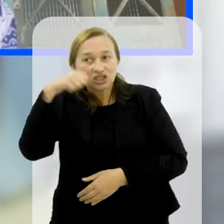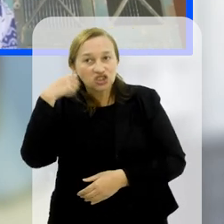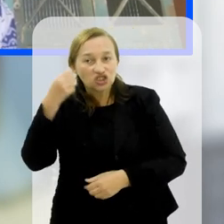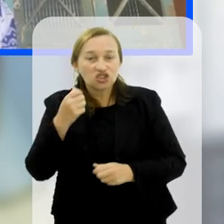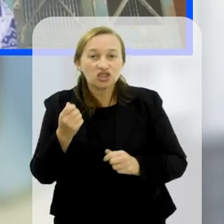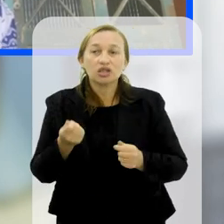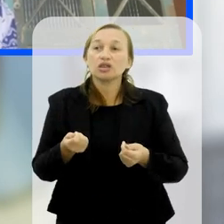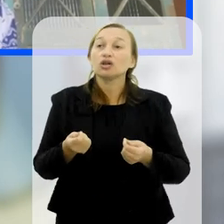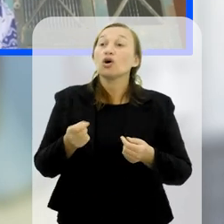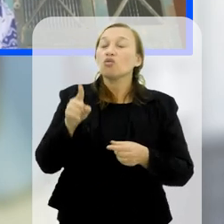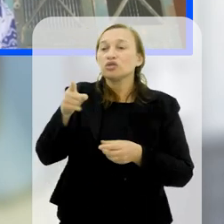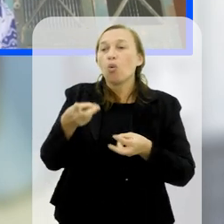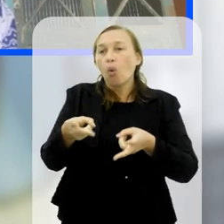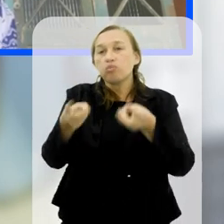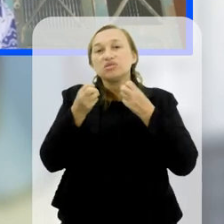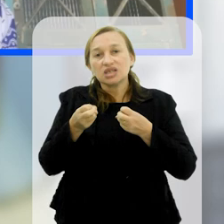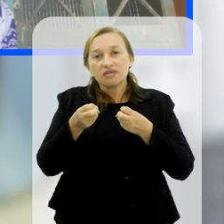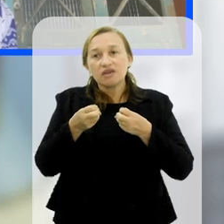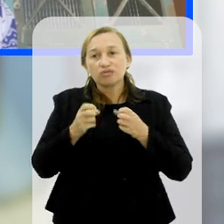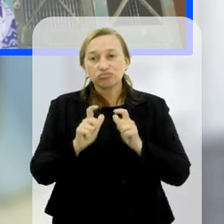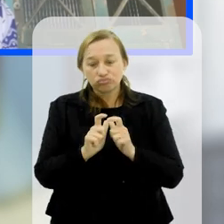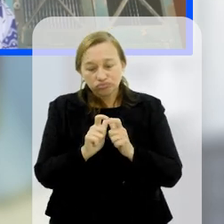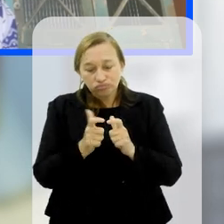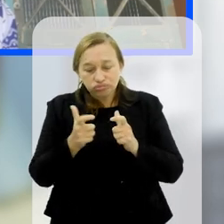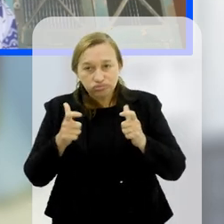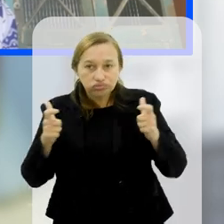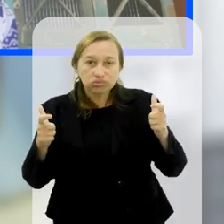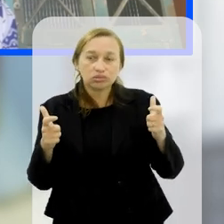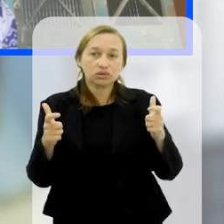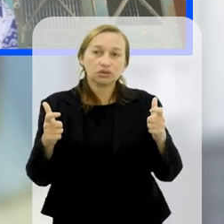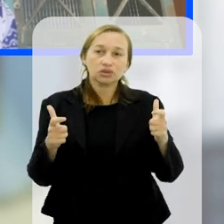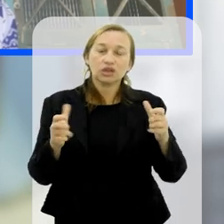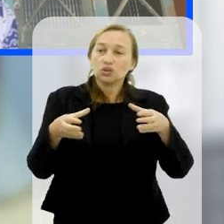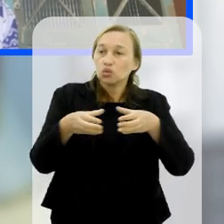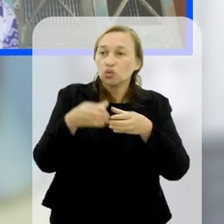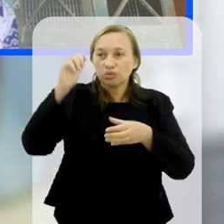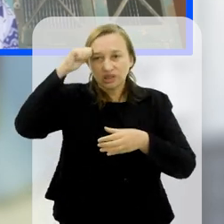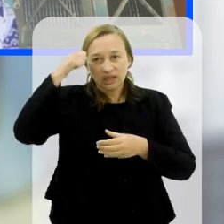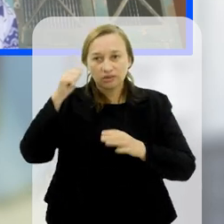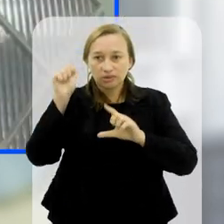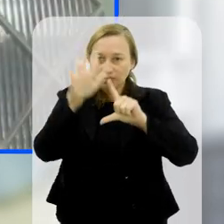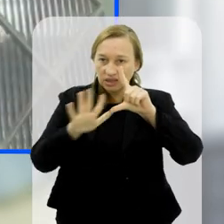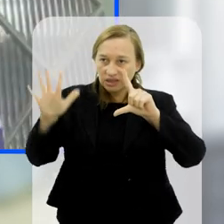já se cadastraram? O que que você tem observado aí de crescimento, do Elenco Negro?